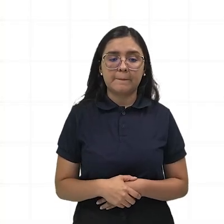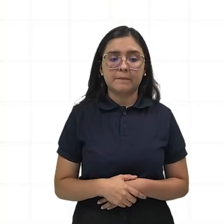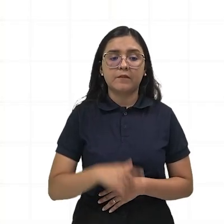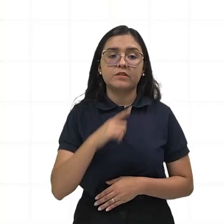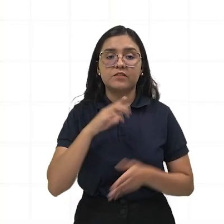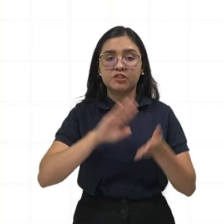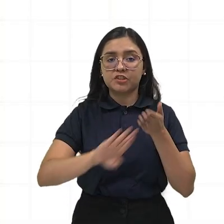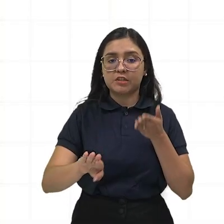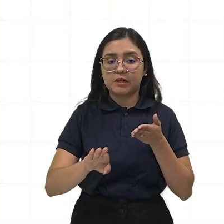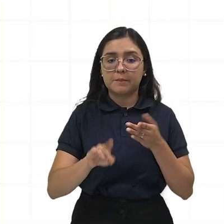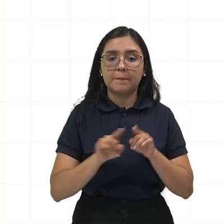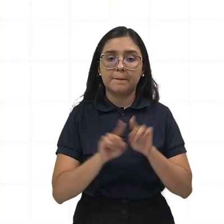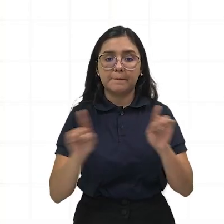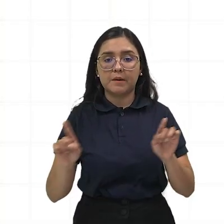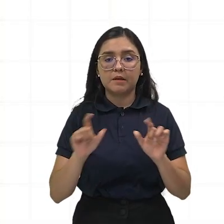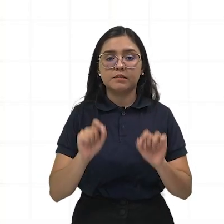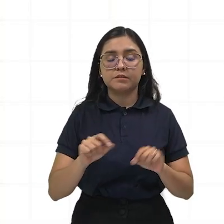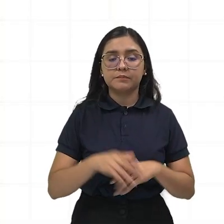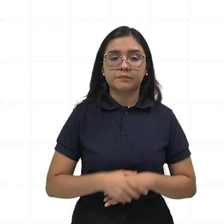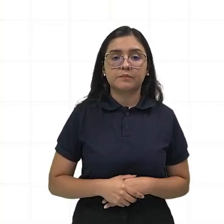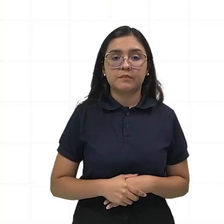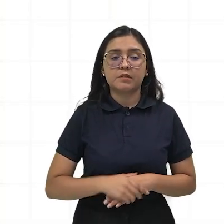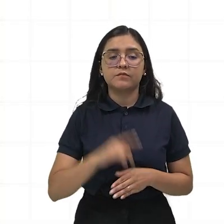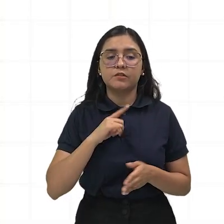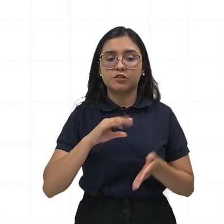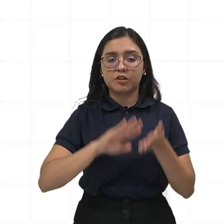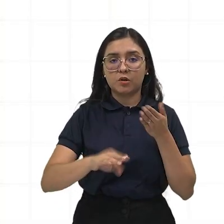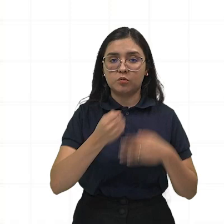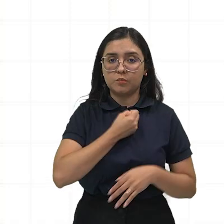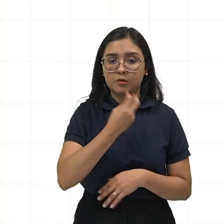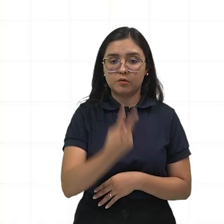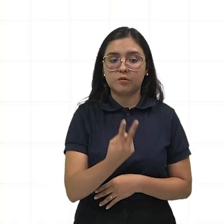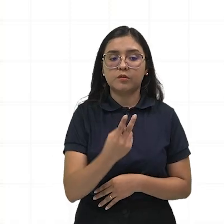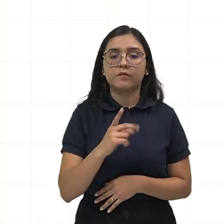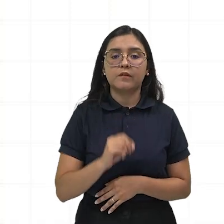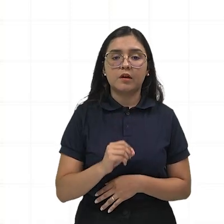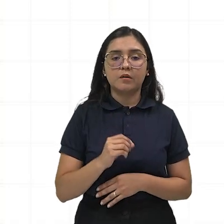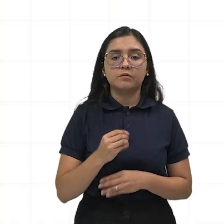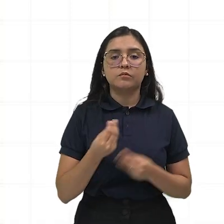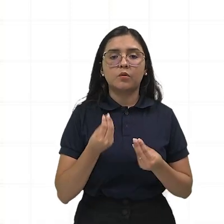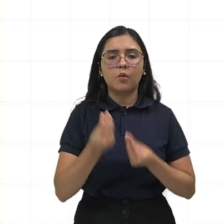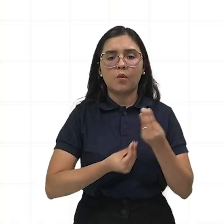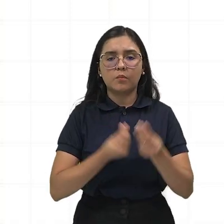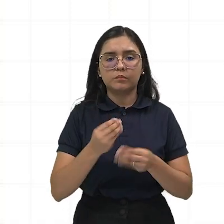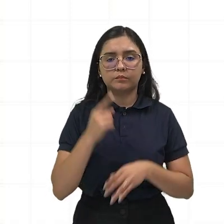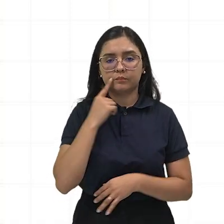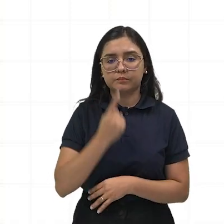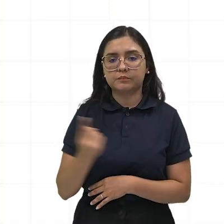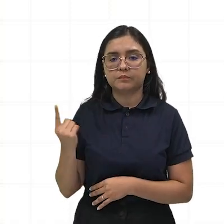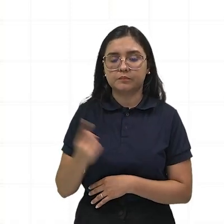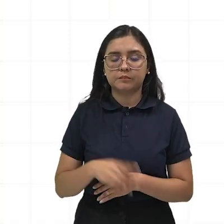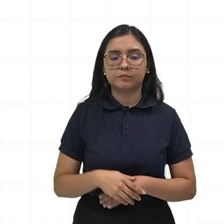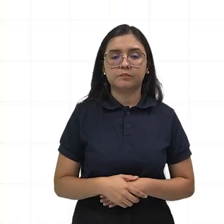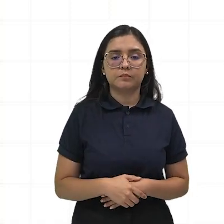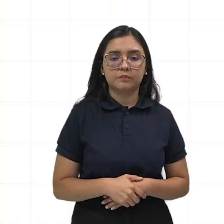inteira. Mas só que ao retirar a parte inteira, um número ficaria assim, né? Olha.